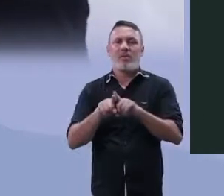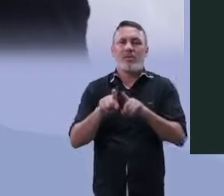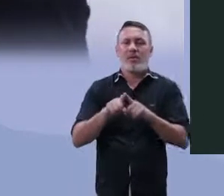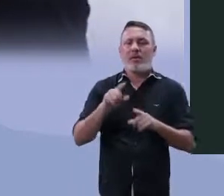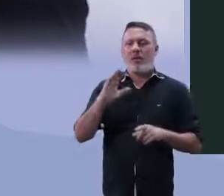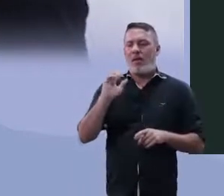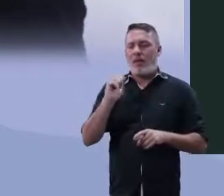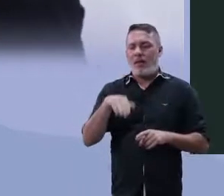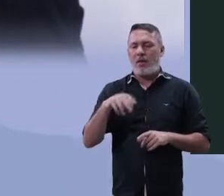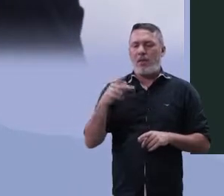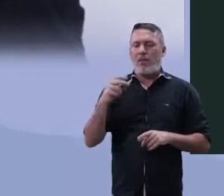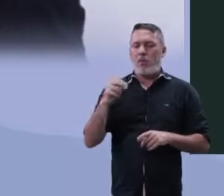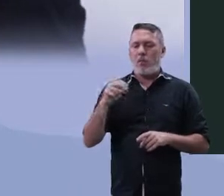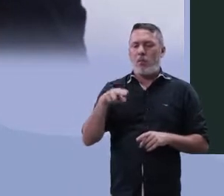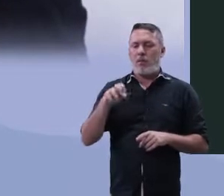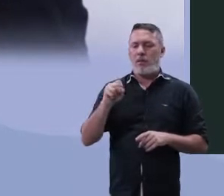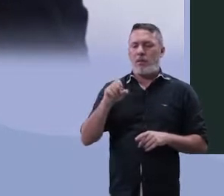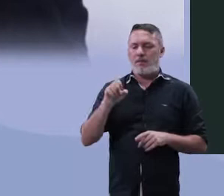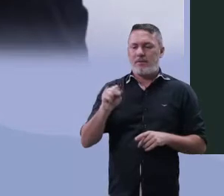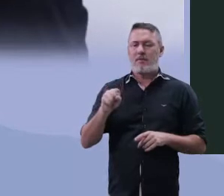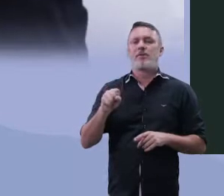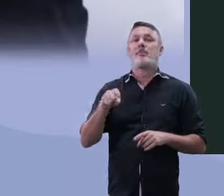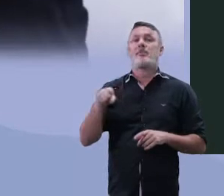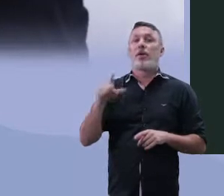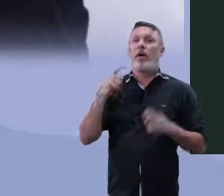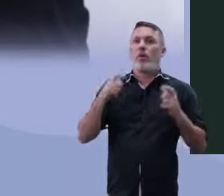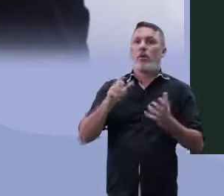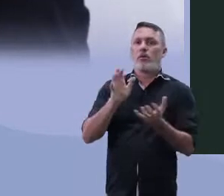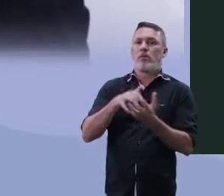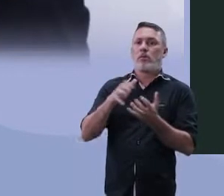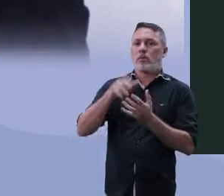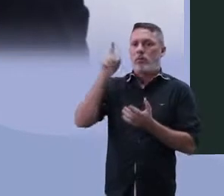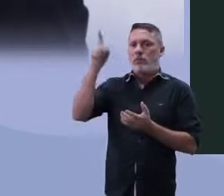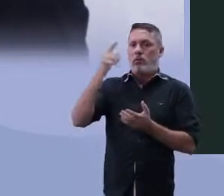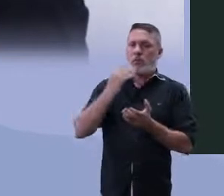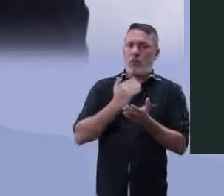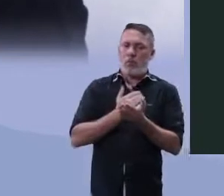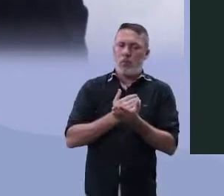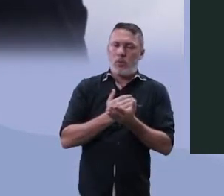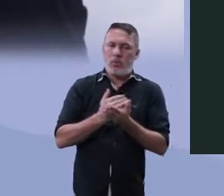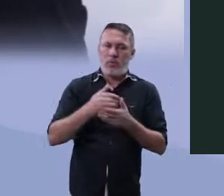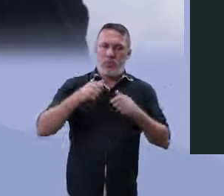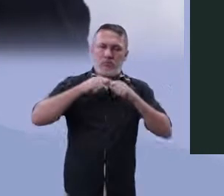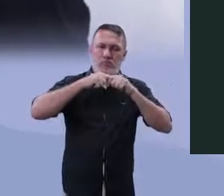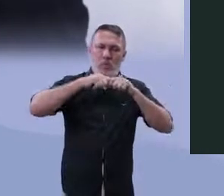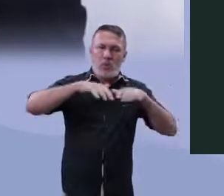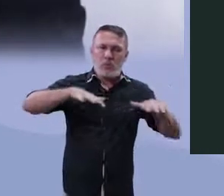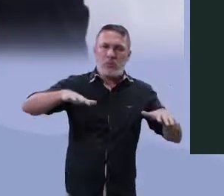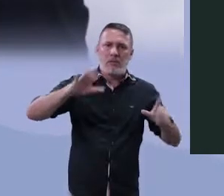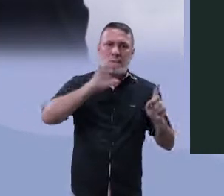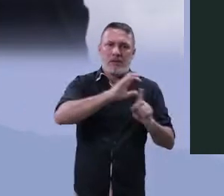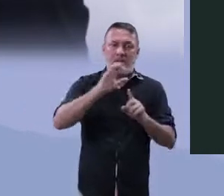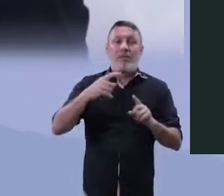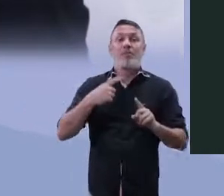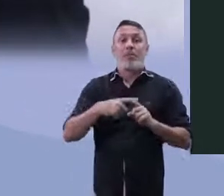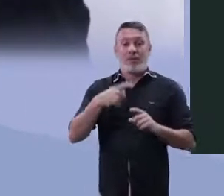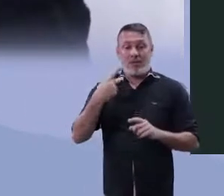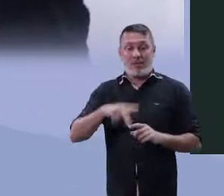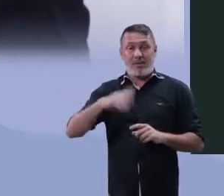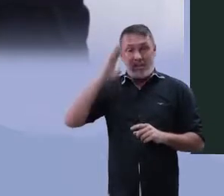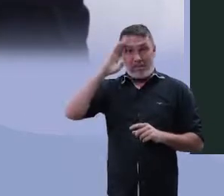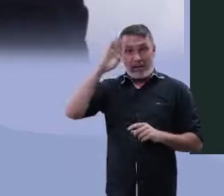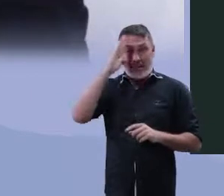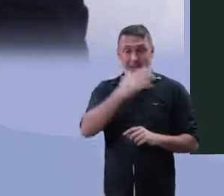camponeses, aí são as ligas camponesas em Pernambuco, que vai ser um dos grandes tormentos do